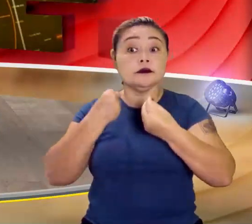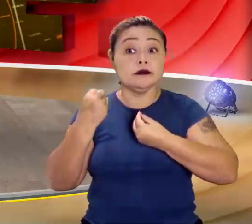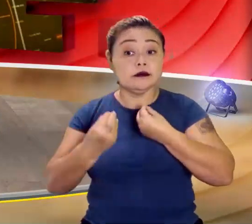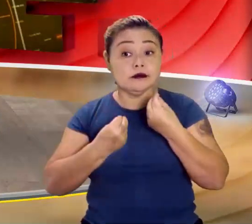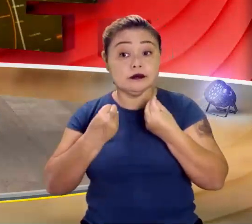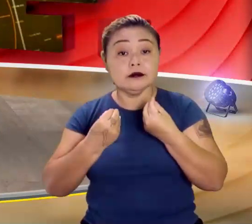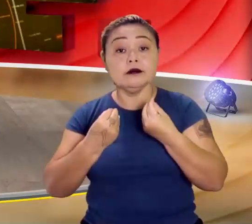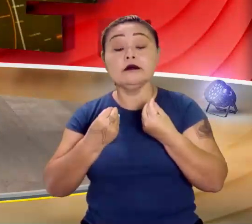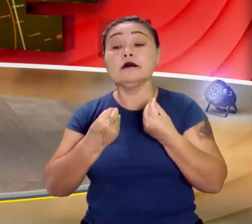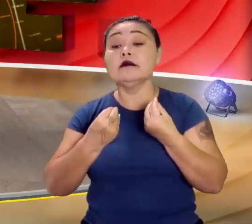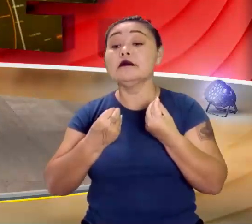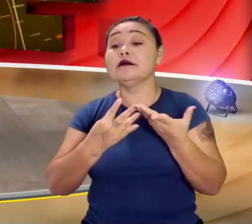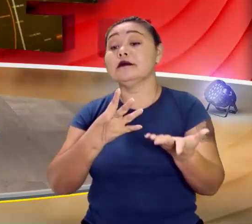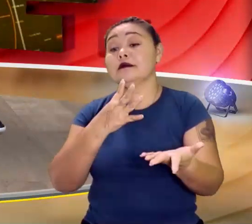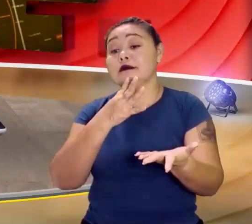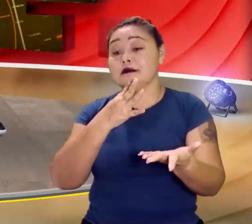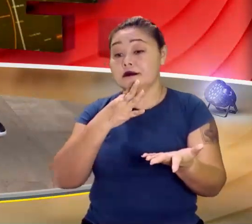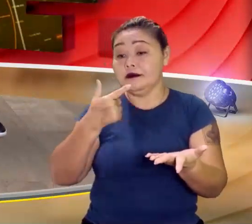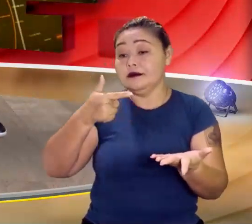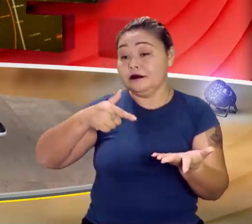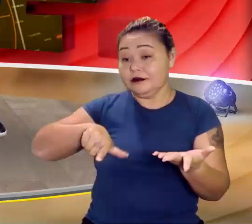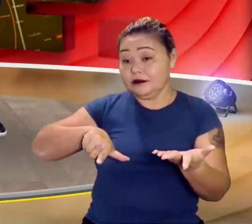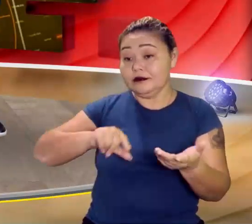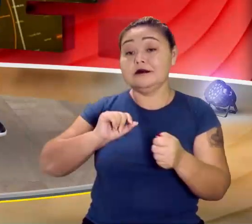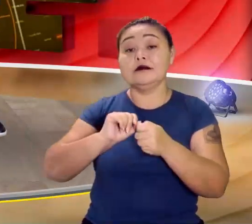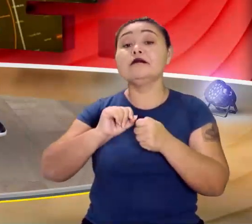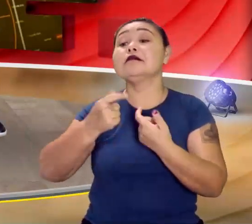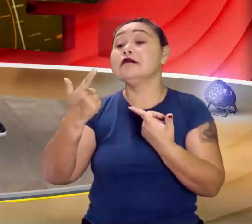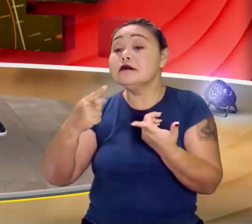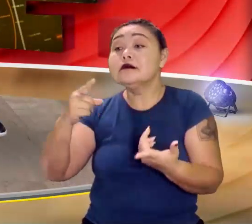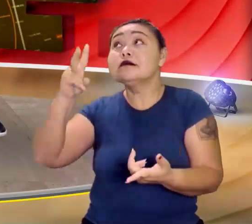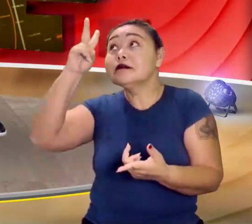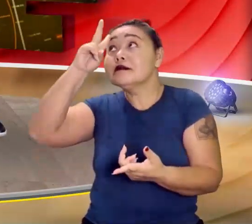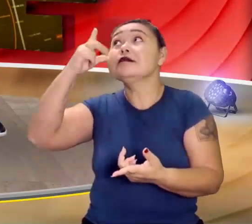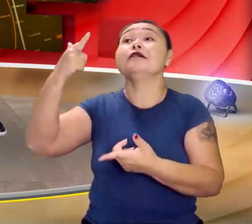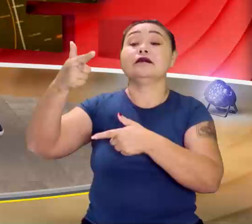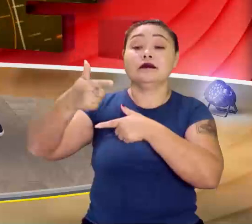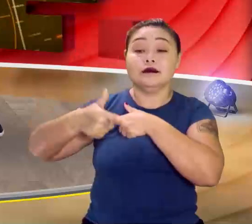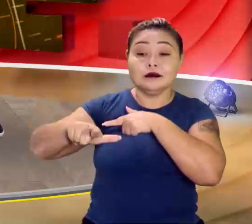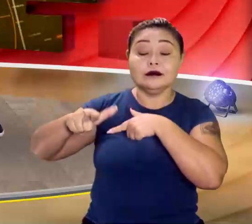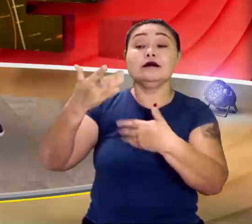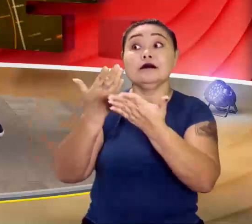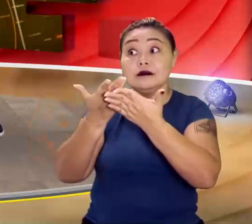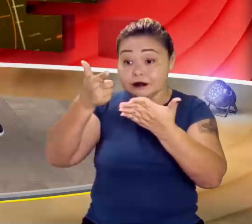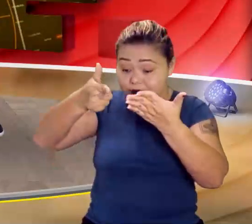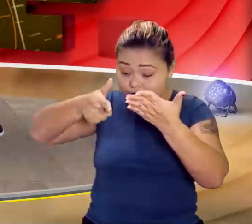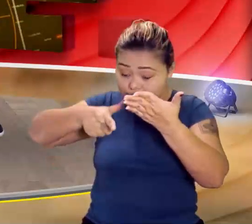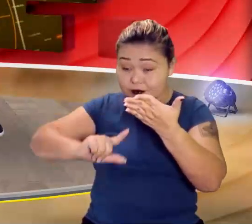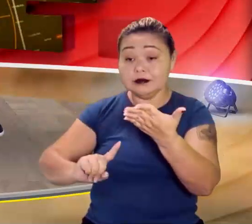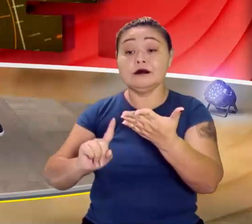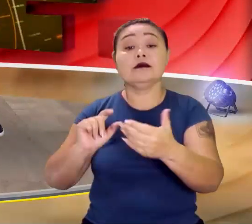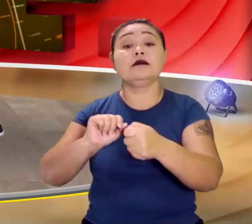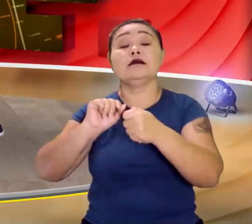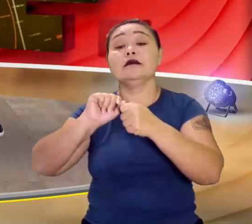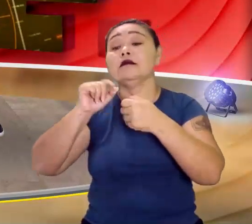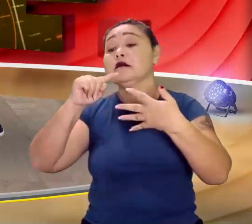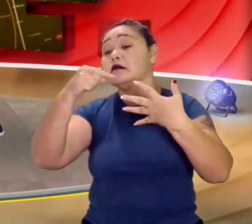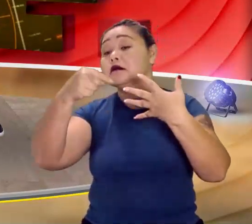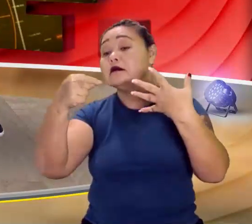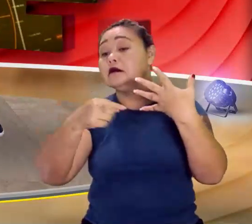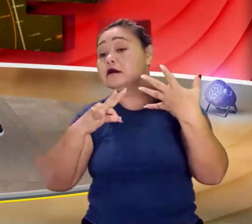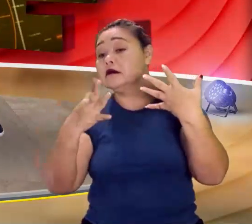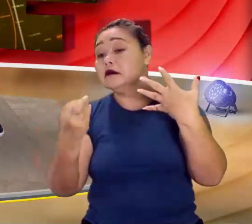rever e reconhecer e relembrar também, reestudar e tudo mais. Todas essas propriedades